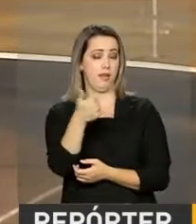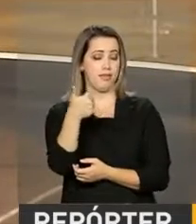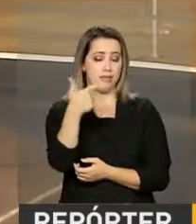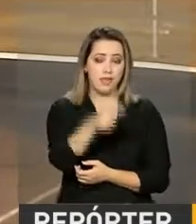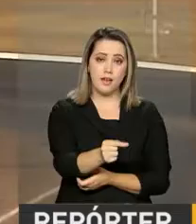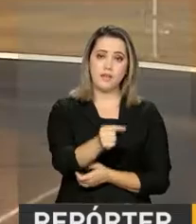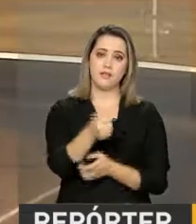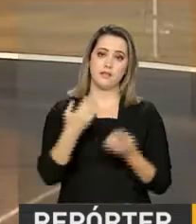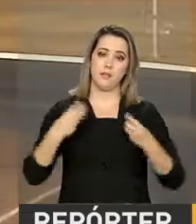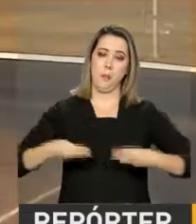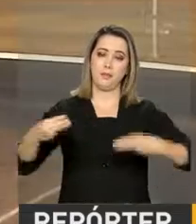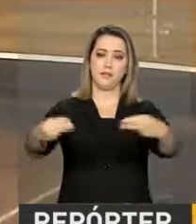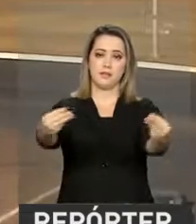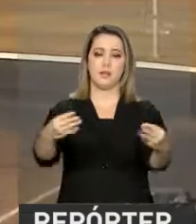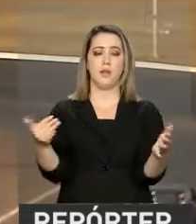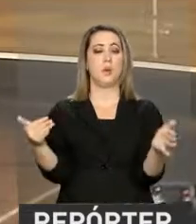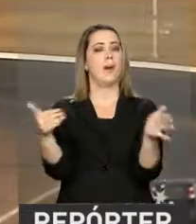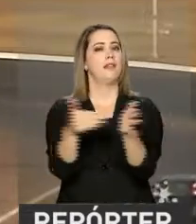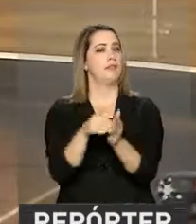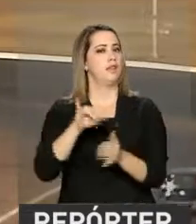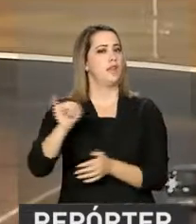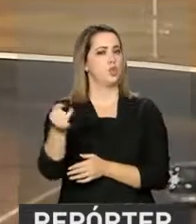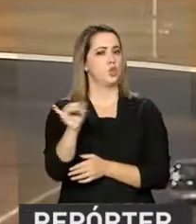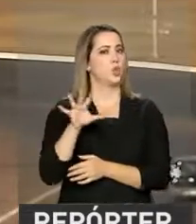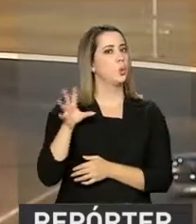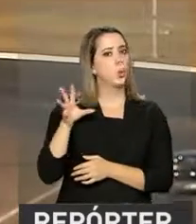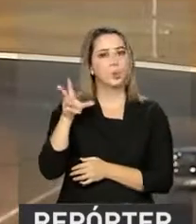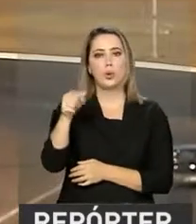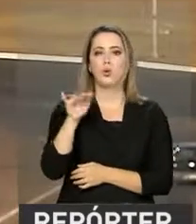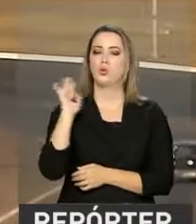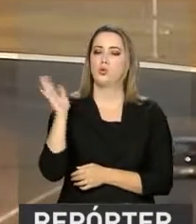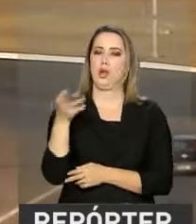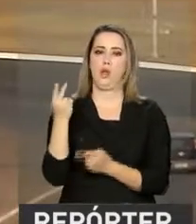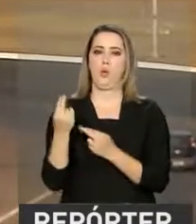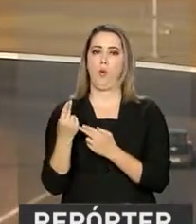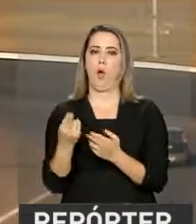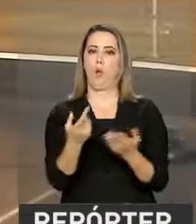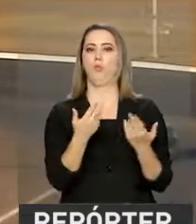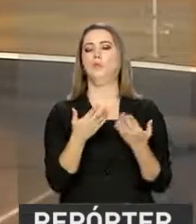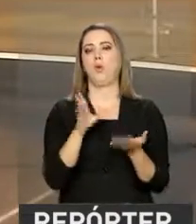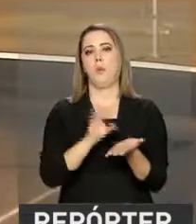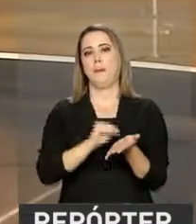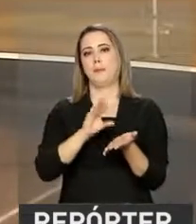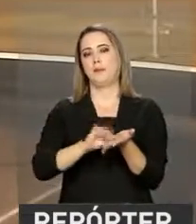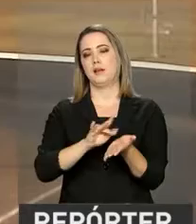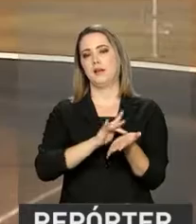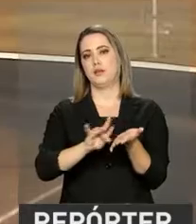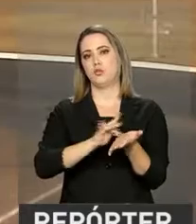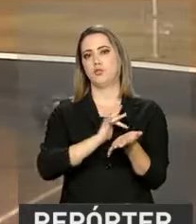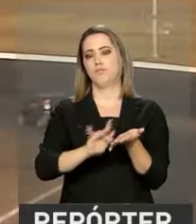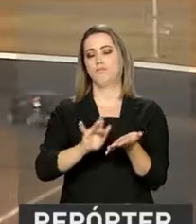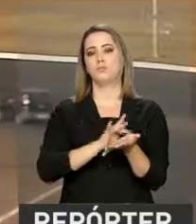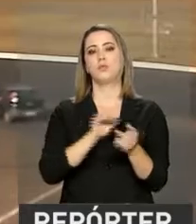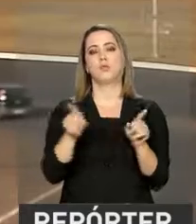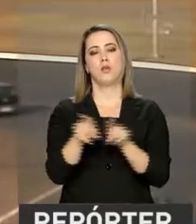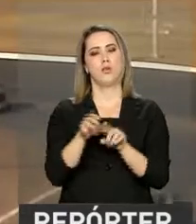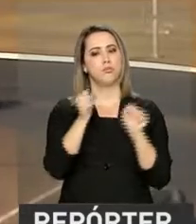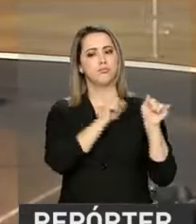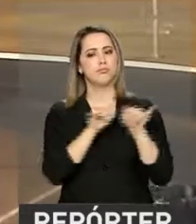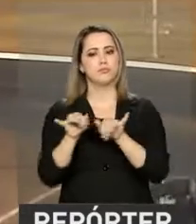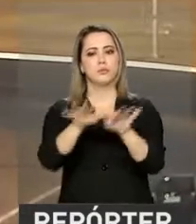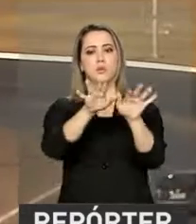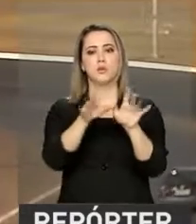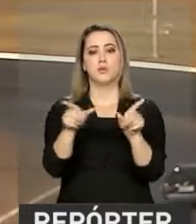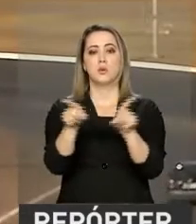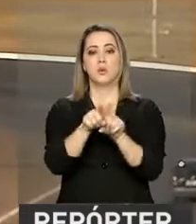do ano que vem todos os 28 ministérios deverão usar o aplicativo o novo modelo também vai ser estendido para